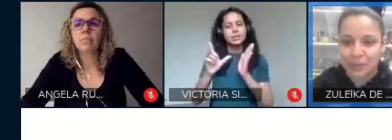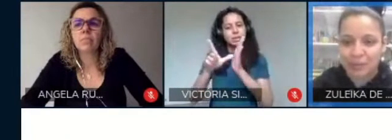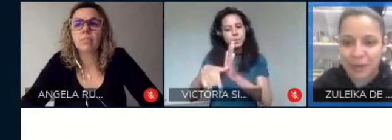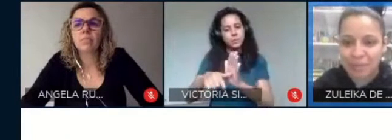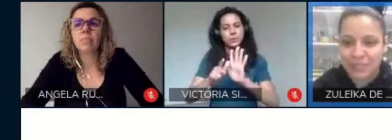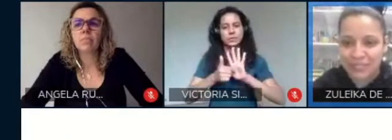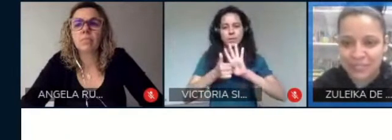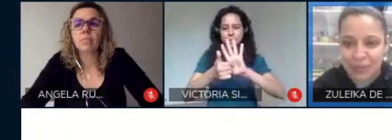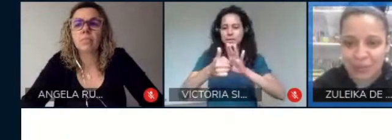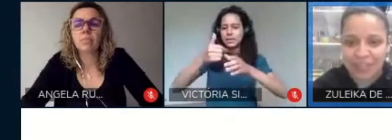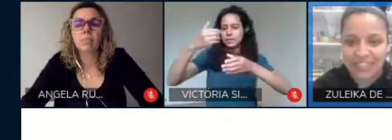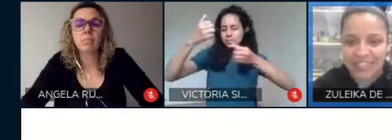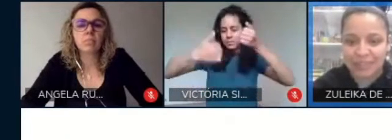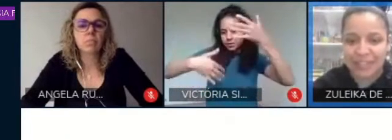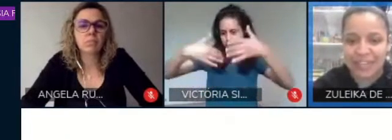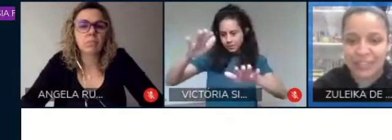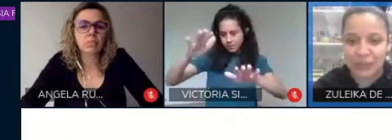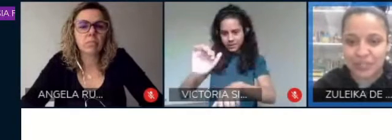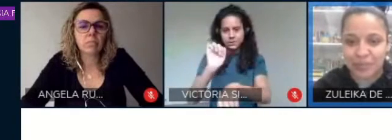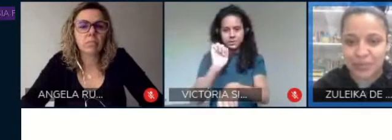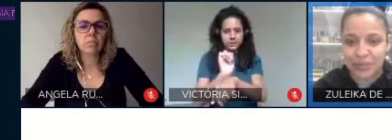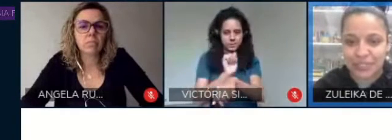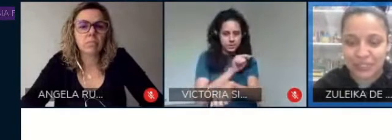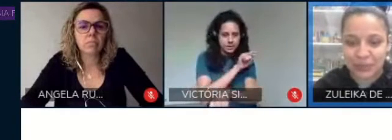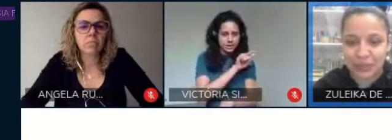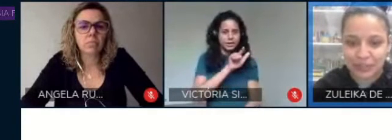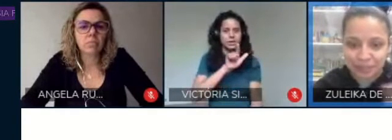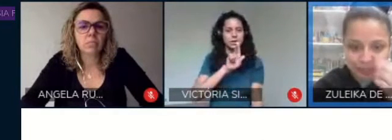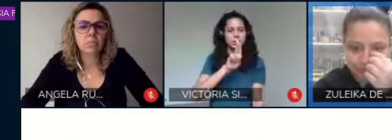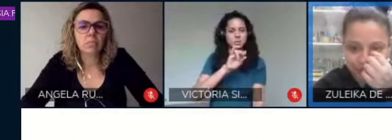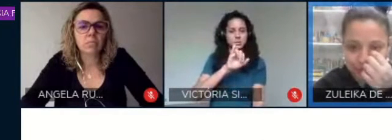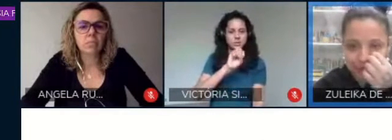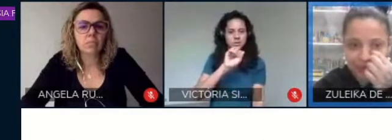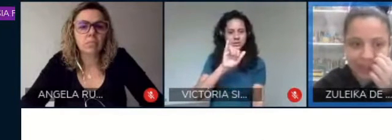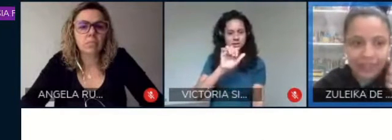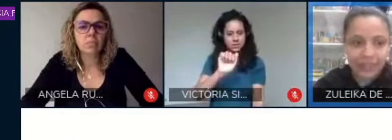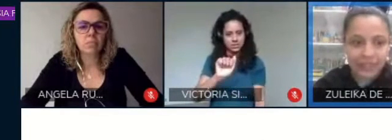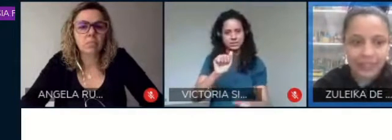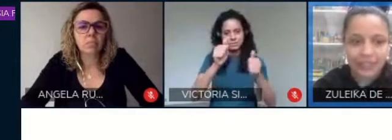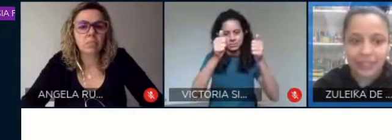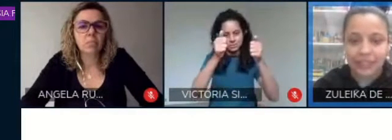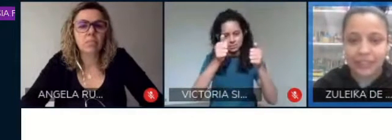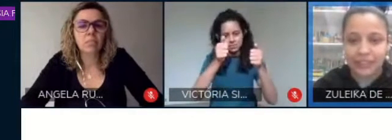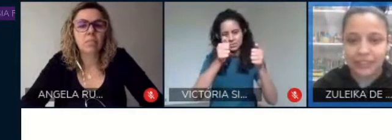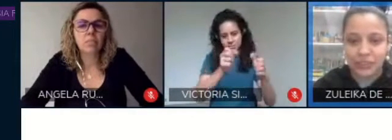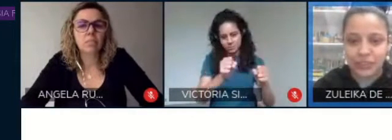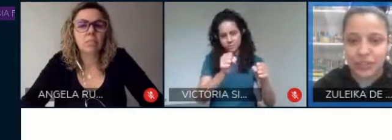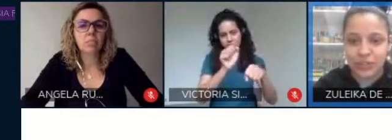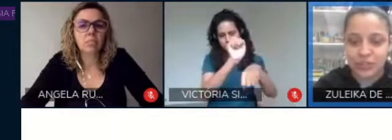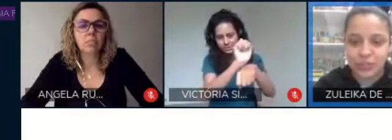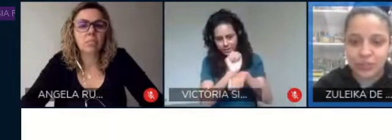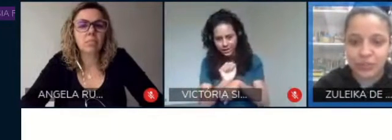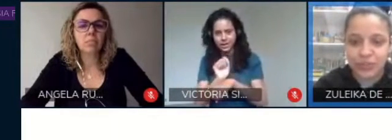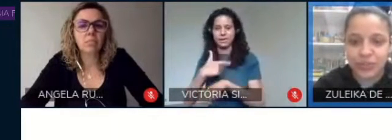para não quebrar a apresentação. Obrigada, Luísa. Posso seguir agora? Tá, então vou deixar para ti agora.